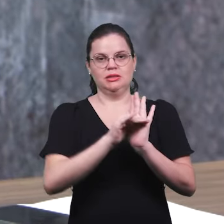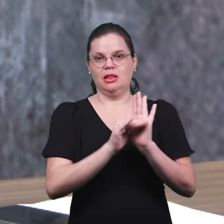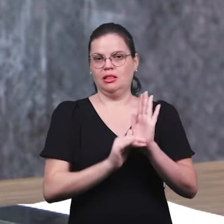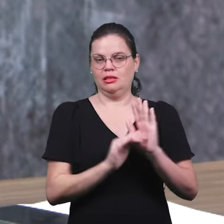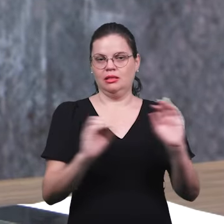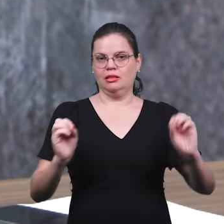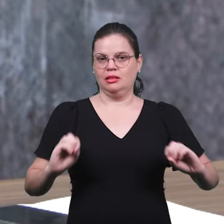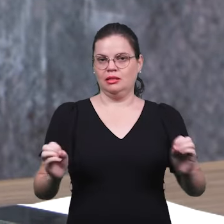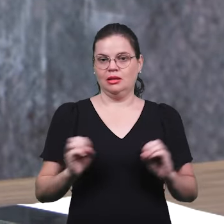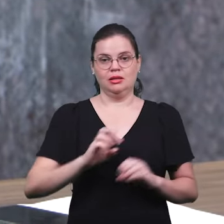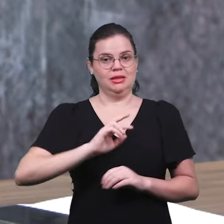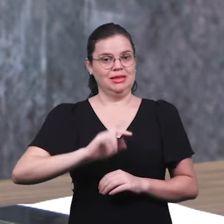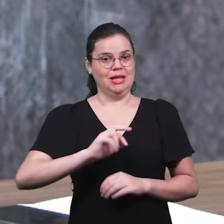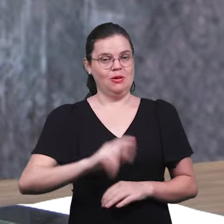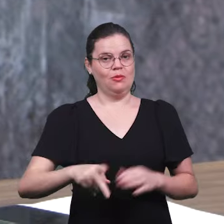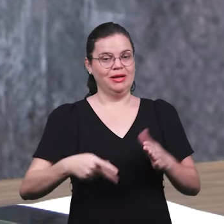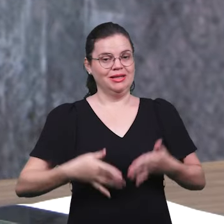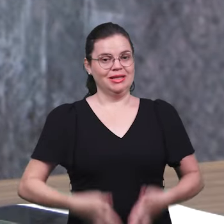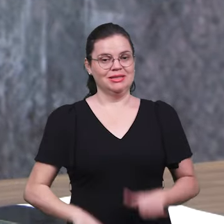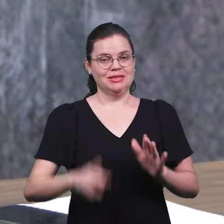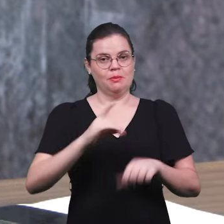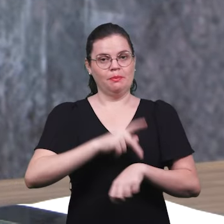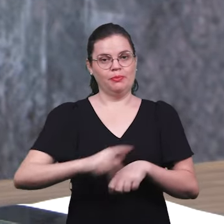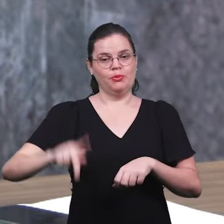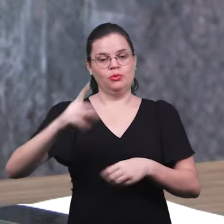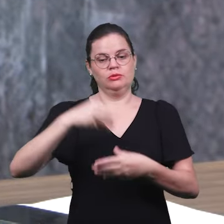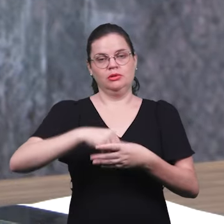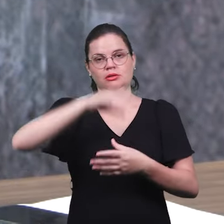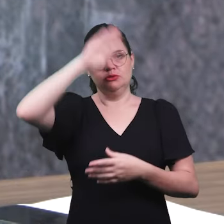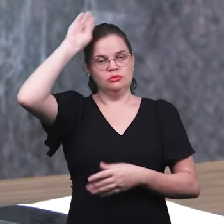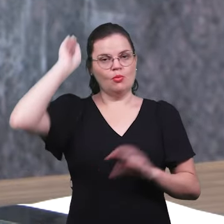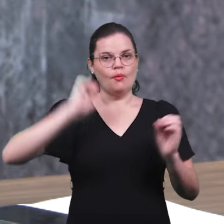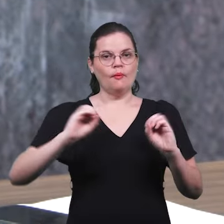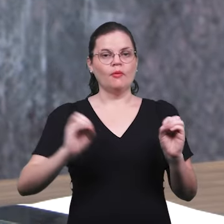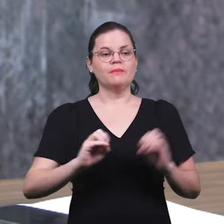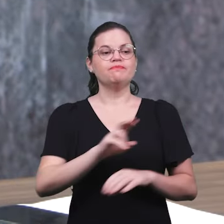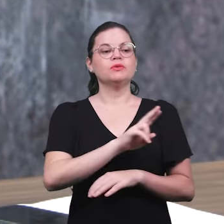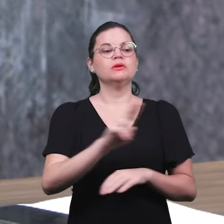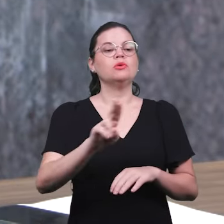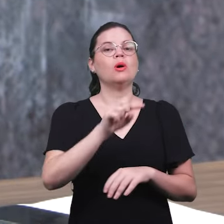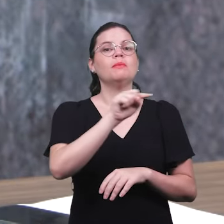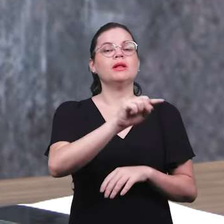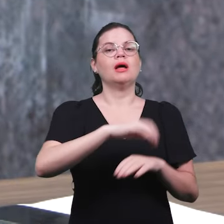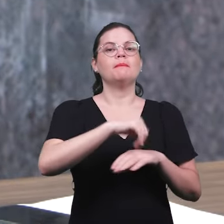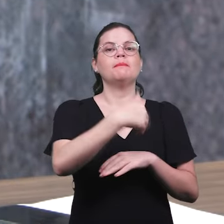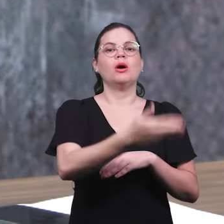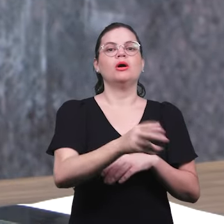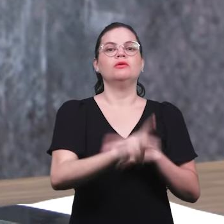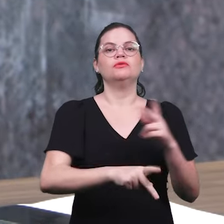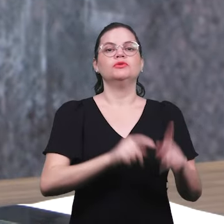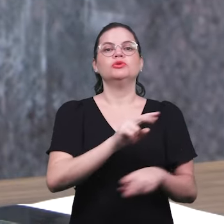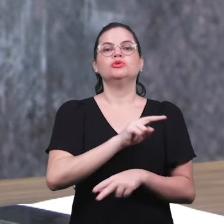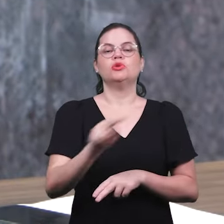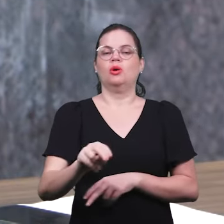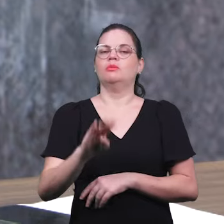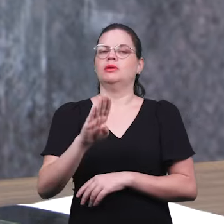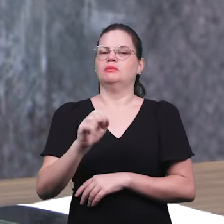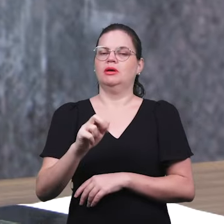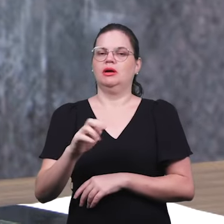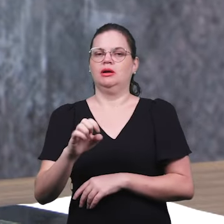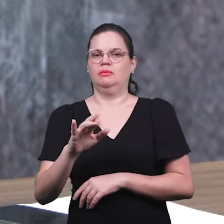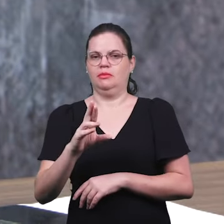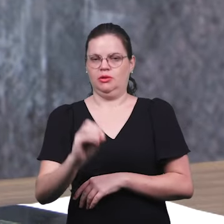bárbaro. E os bárbaros que vão de maneira mais incisiva começar a entrar em Roma são os bárbaros da região da Germânia, os